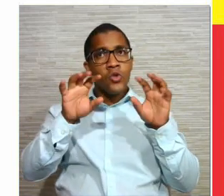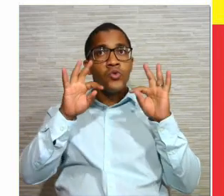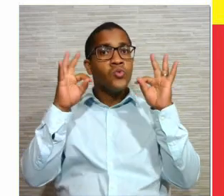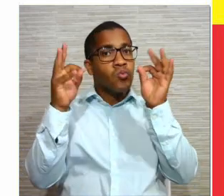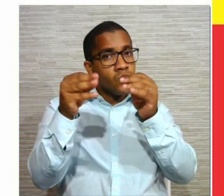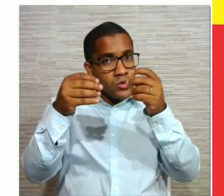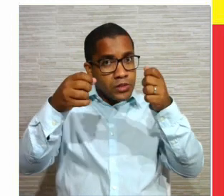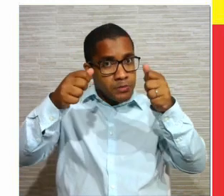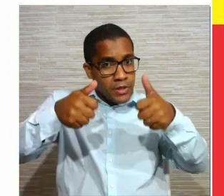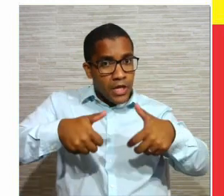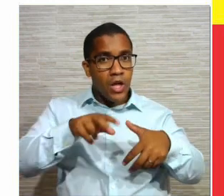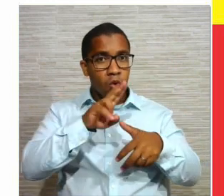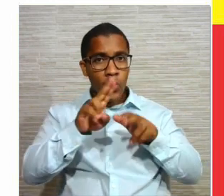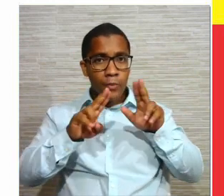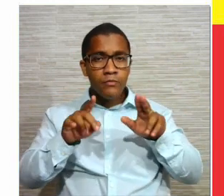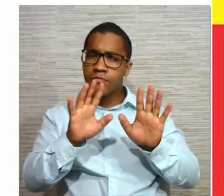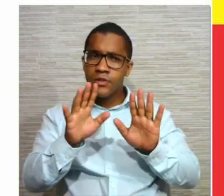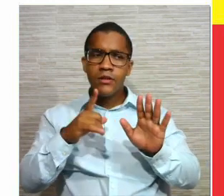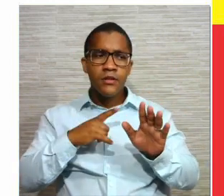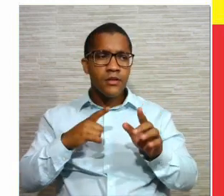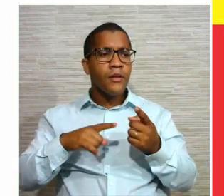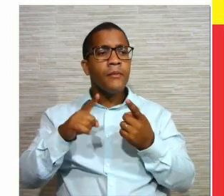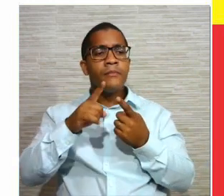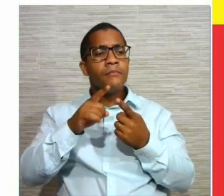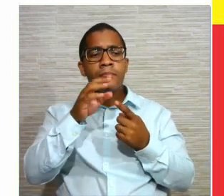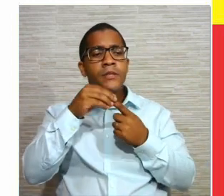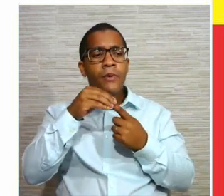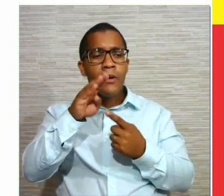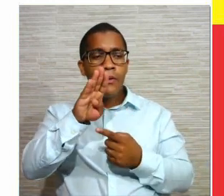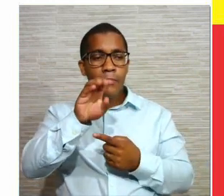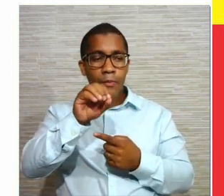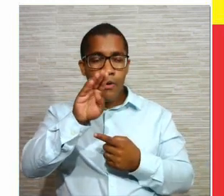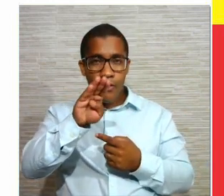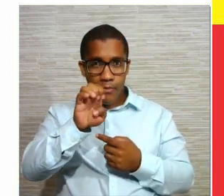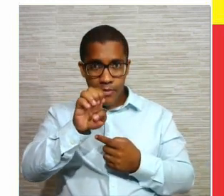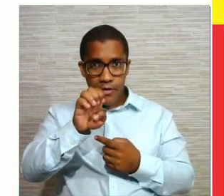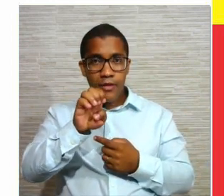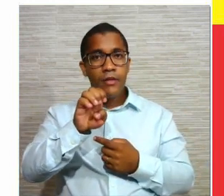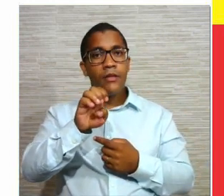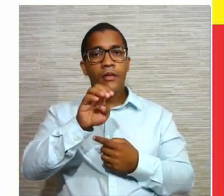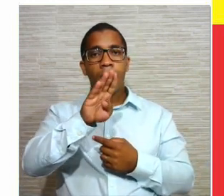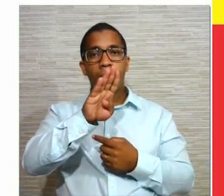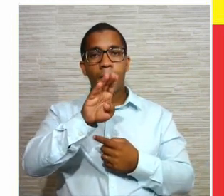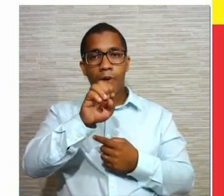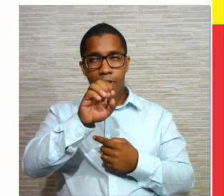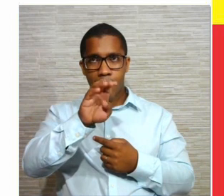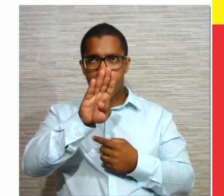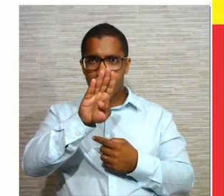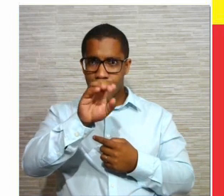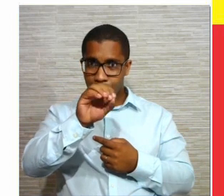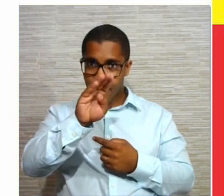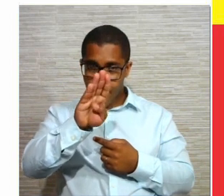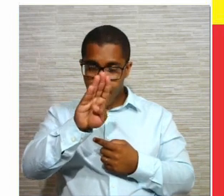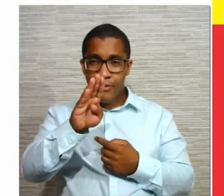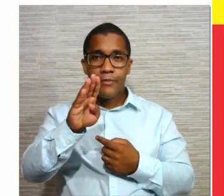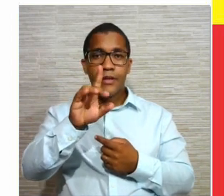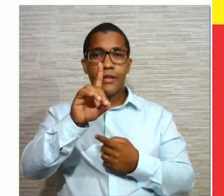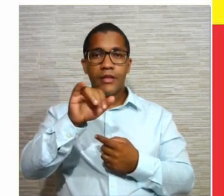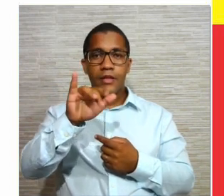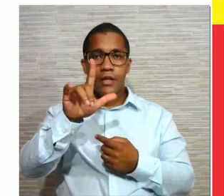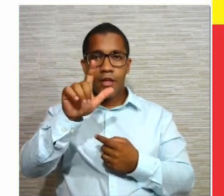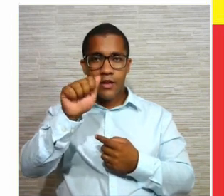mundo, mas os principais foi Bob Dylan, Jimi Hendrix, né, que Jimi Hendrix ele ficou muito